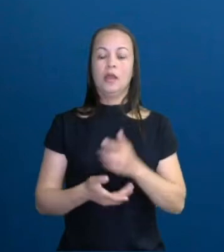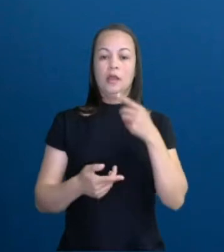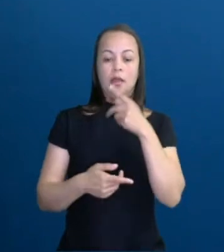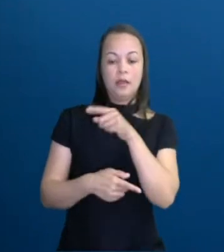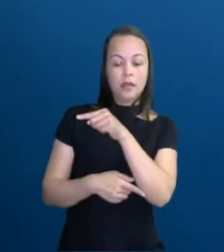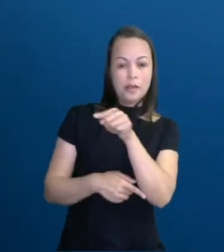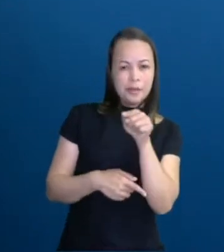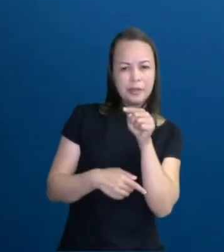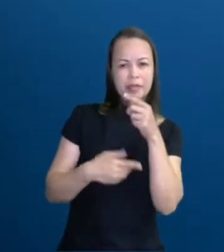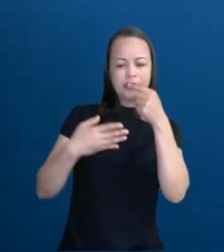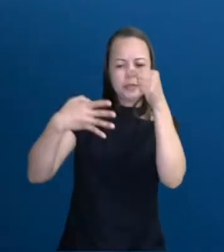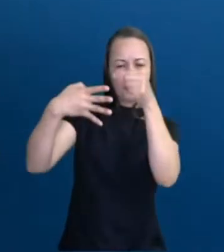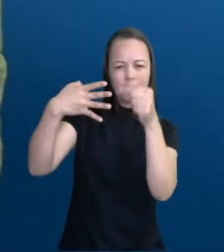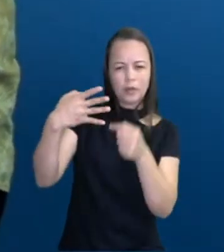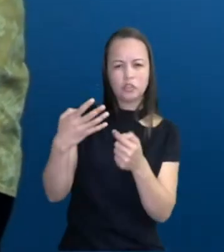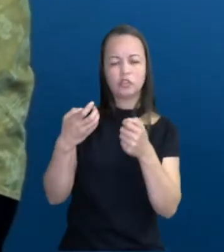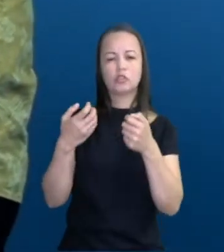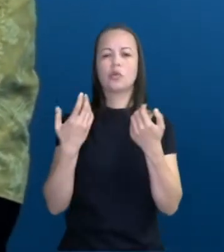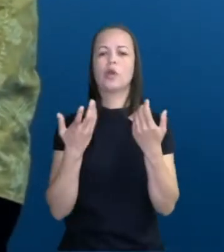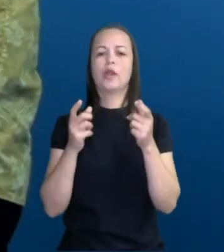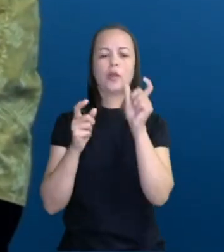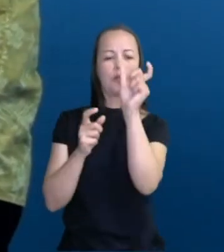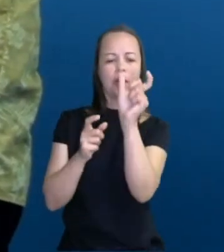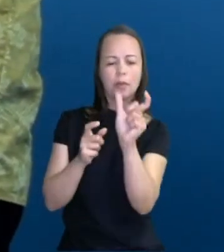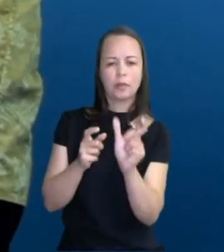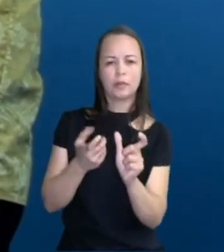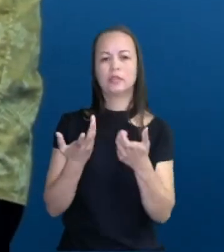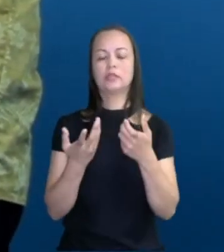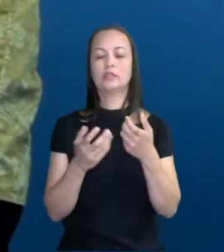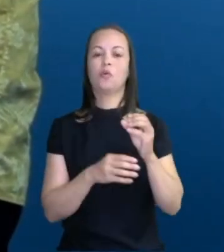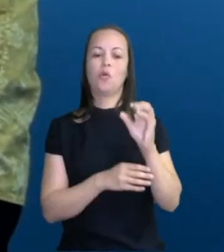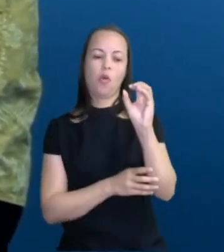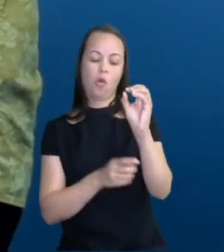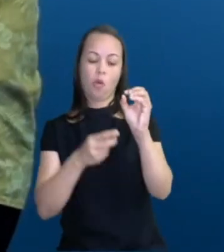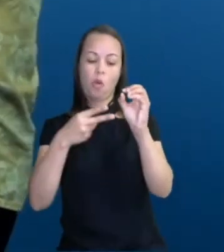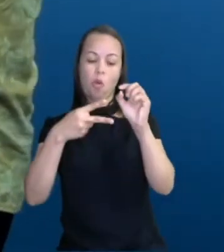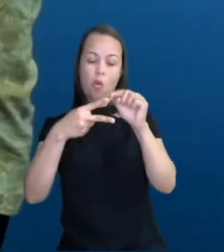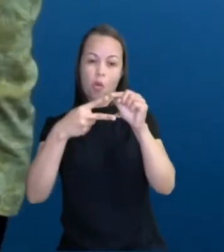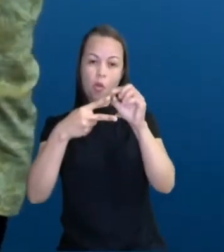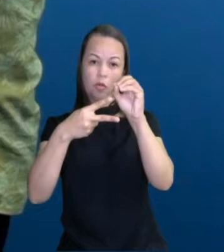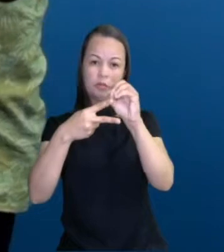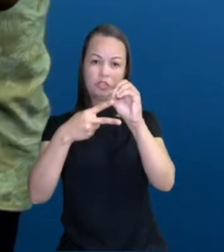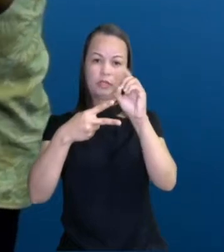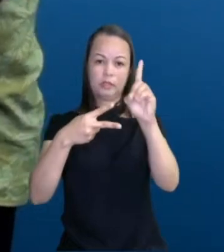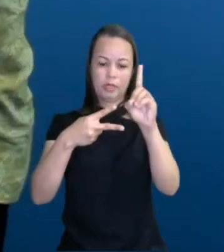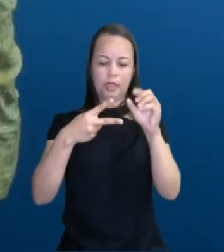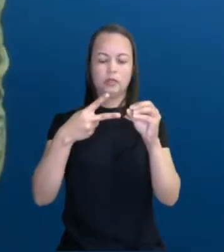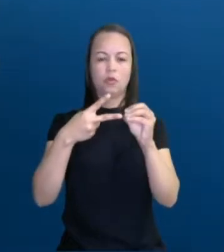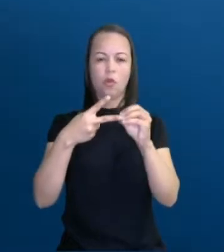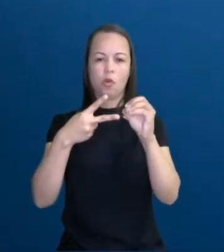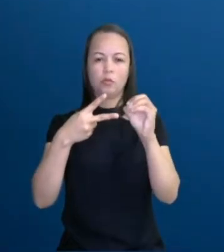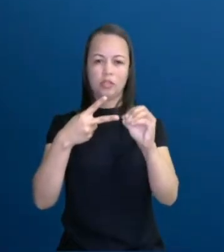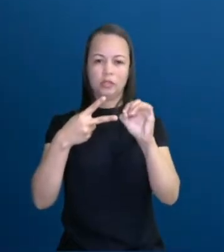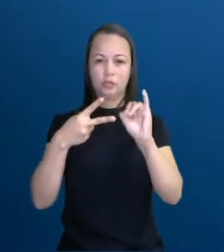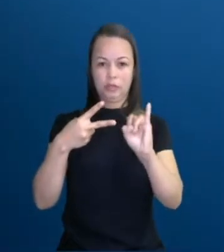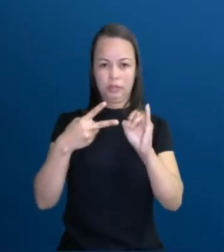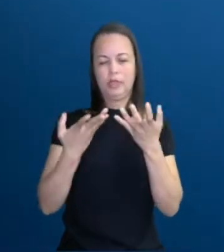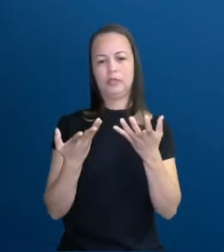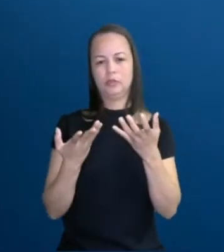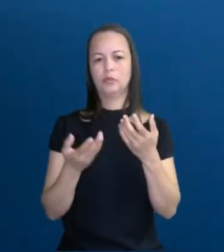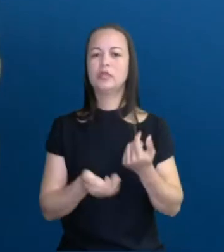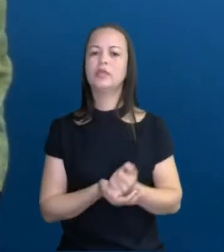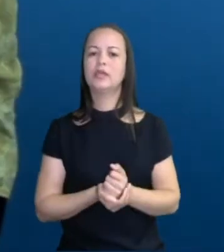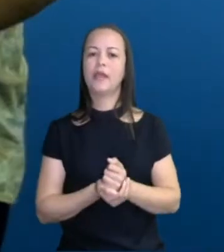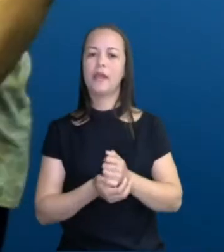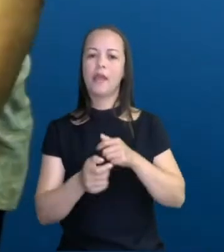complementos são justamente os objetos diretos e os objetos indiretos, que é o assunto que nós